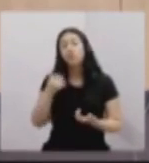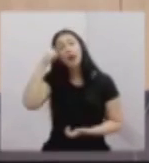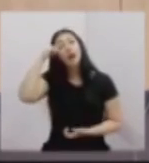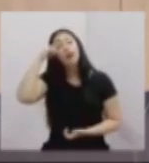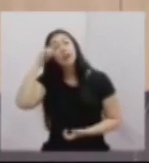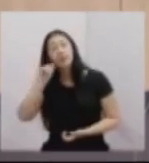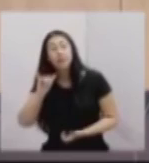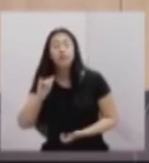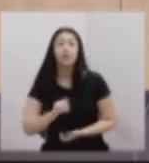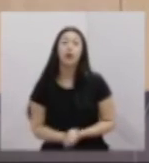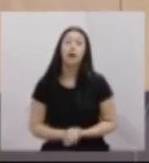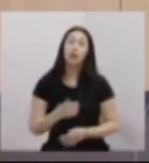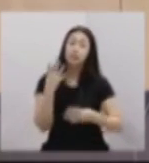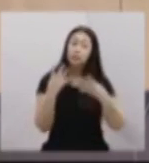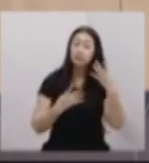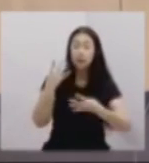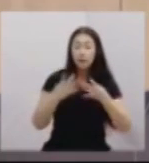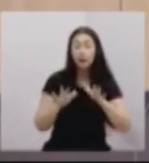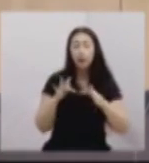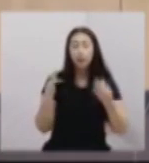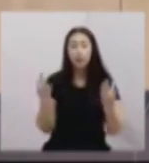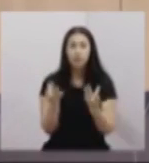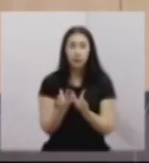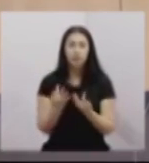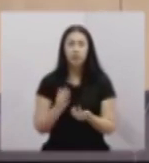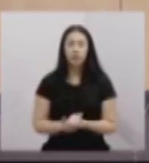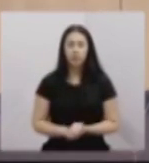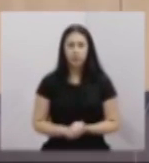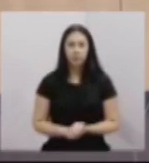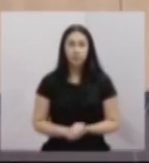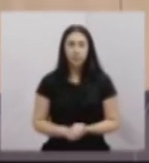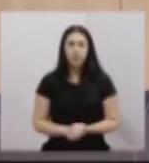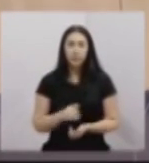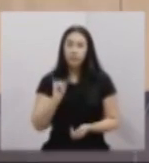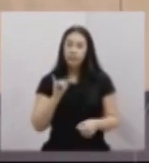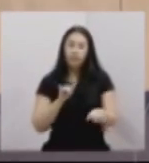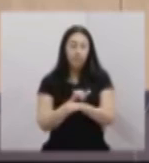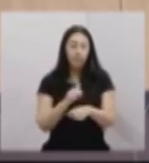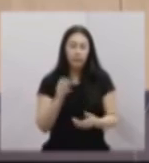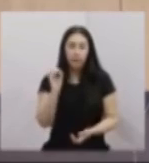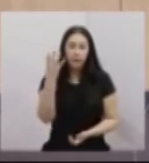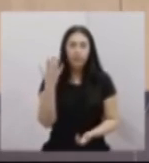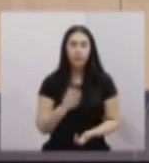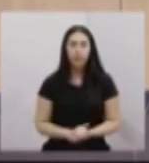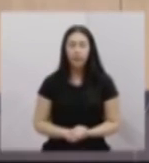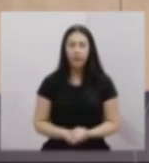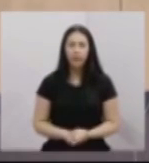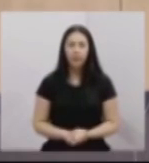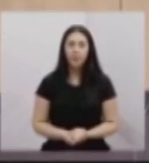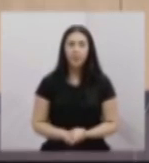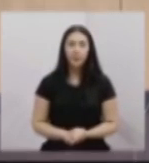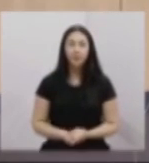evitar danos às famílias e lesão ao erário, caso ocorram? Haja vista as